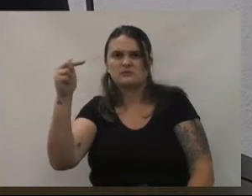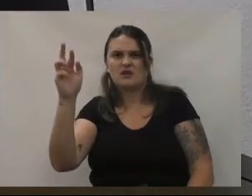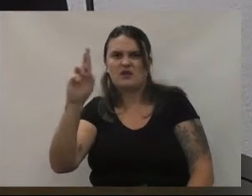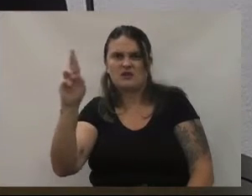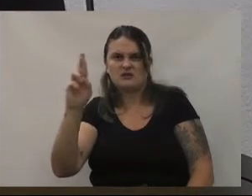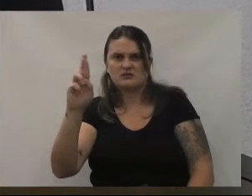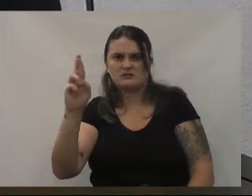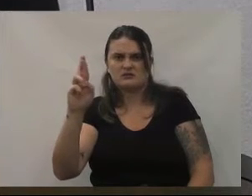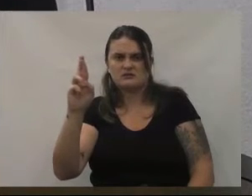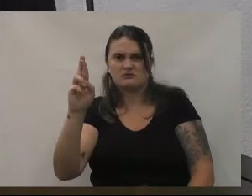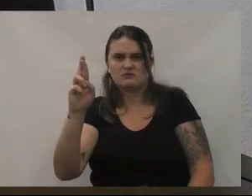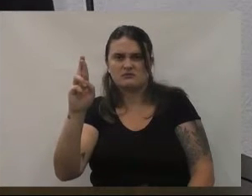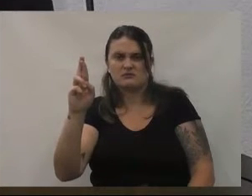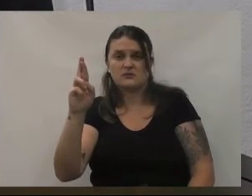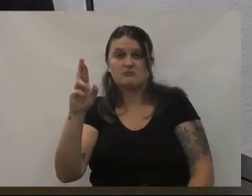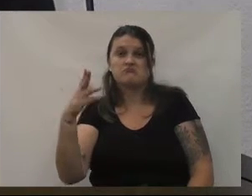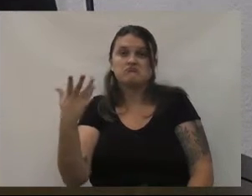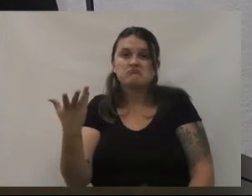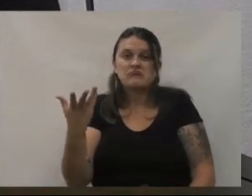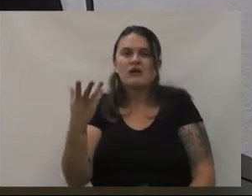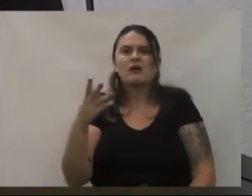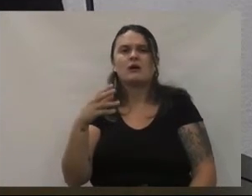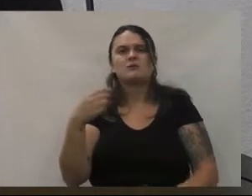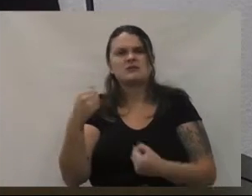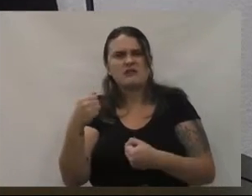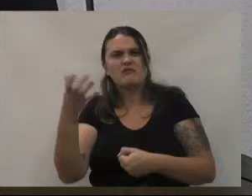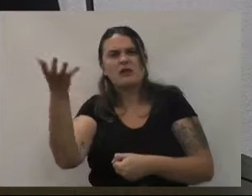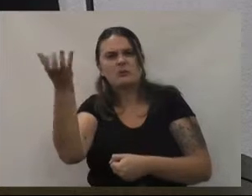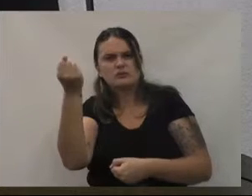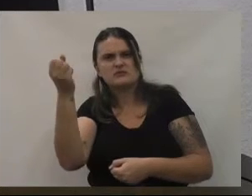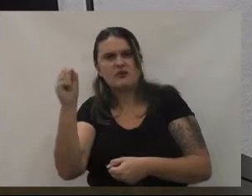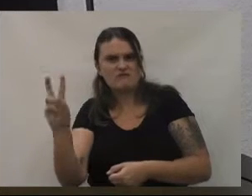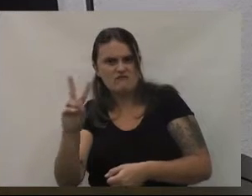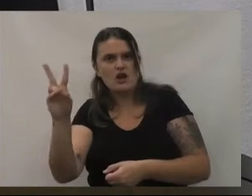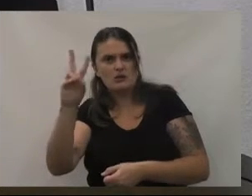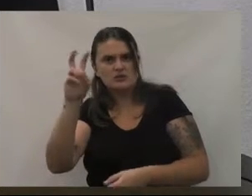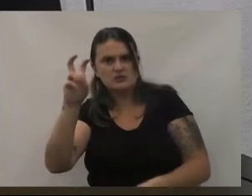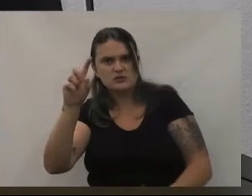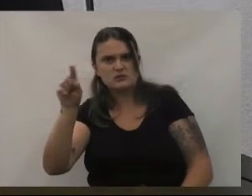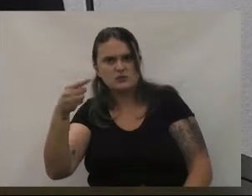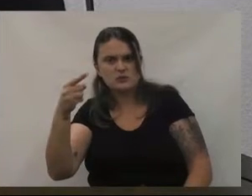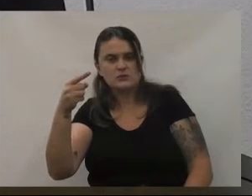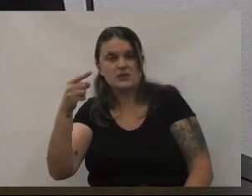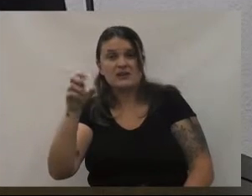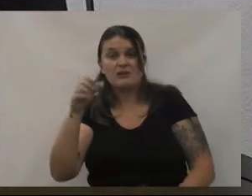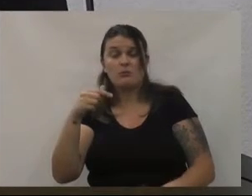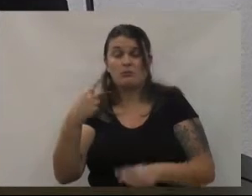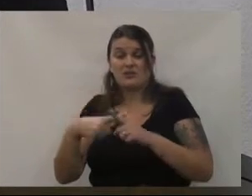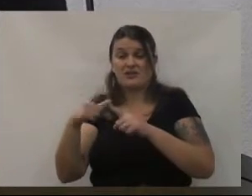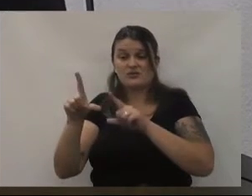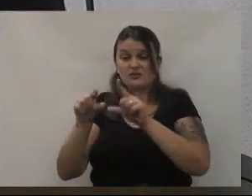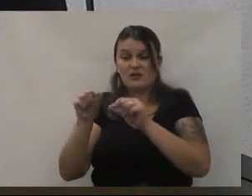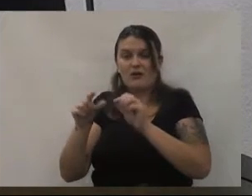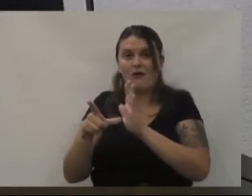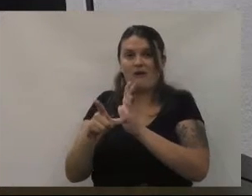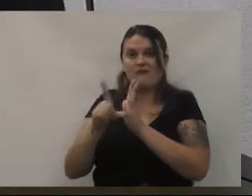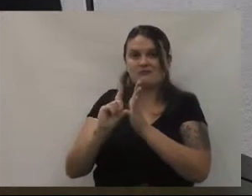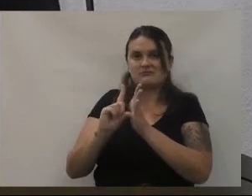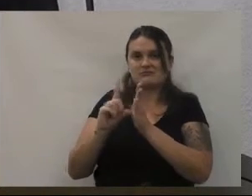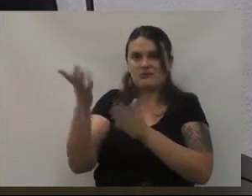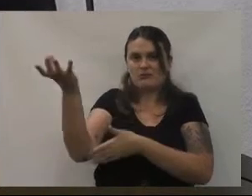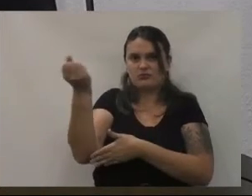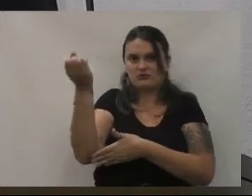5.857. Pela lógica, ele teria que se aposentar por isso, mas só porque ele optou por se aposentar mais